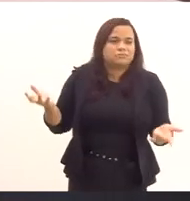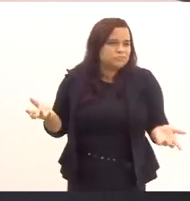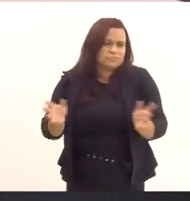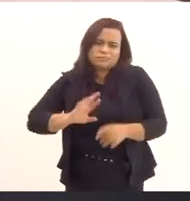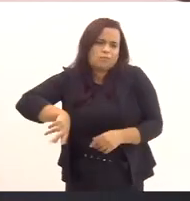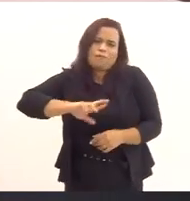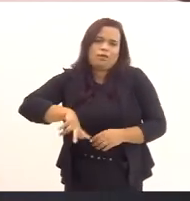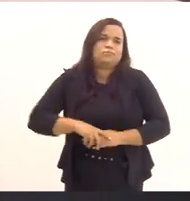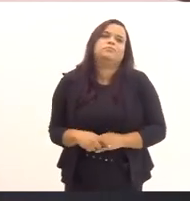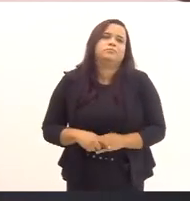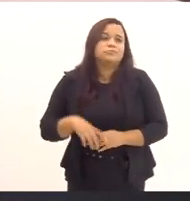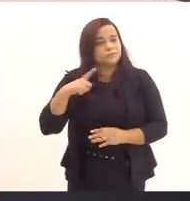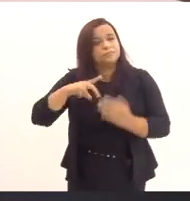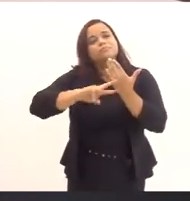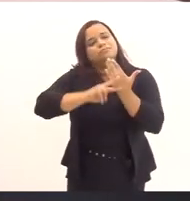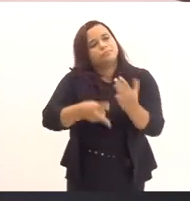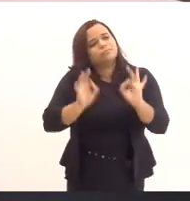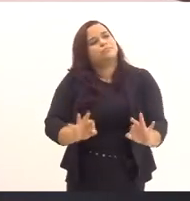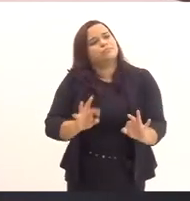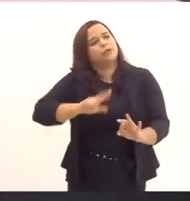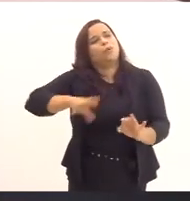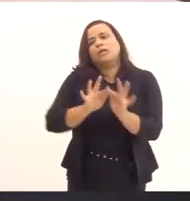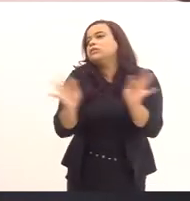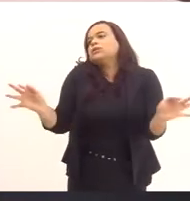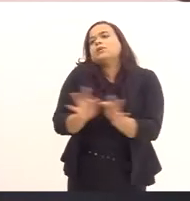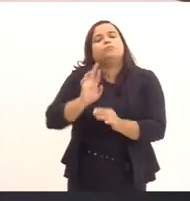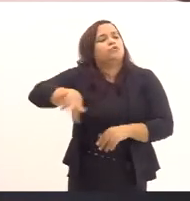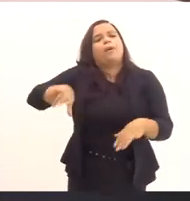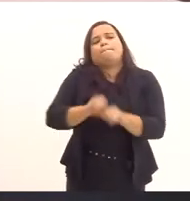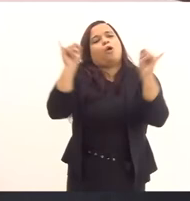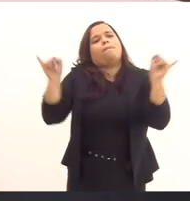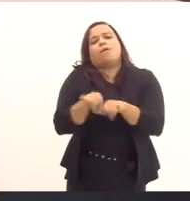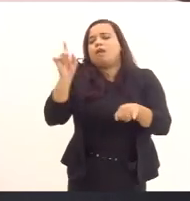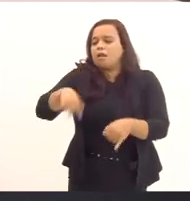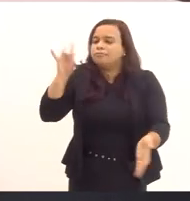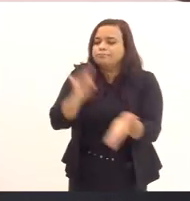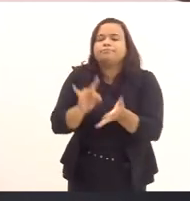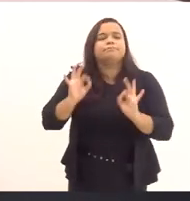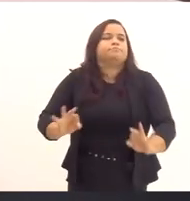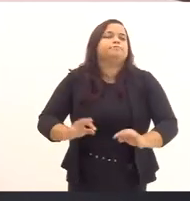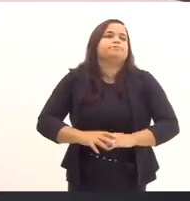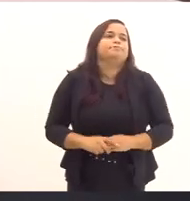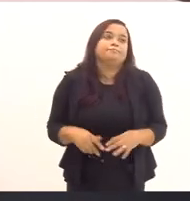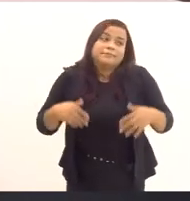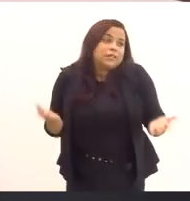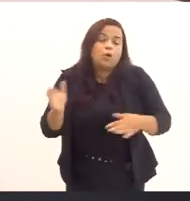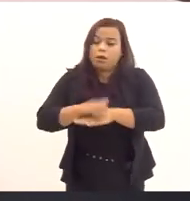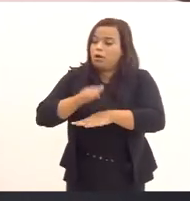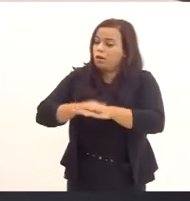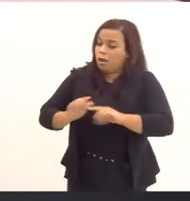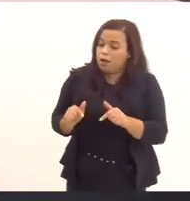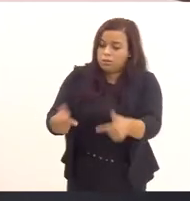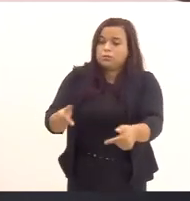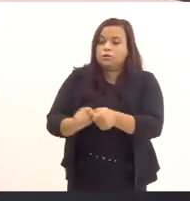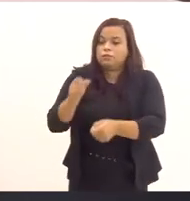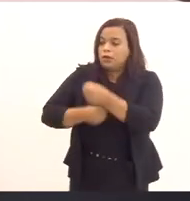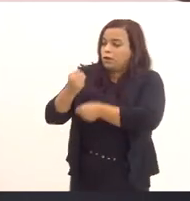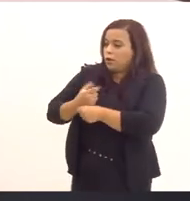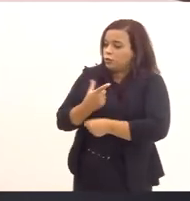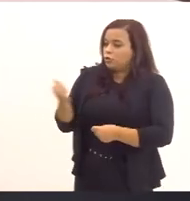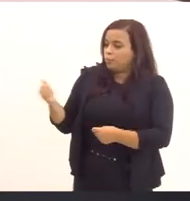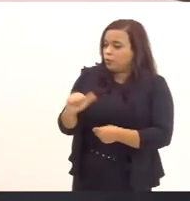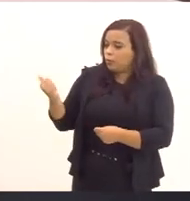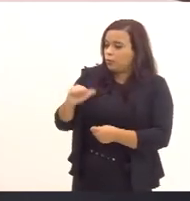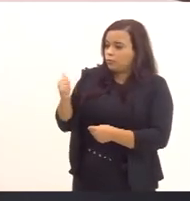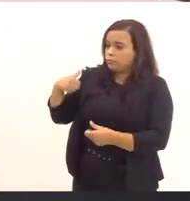observação simples banal corriqueira Isso é fato Então o que foi feito depois de 2011